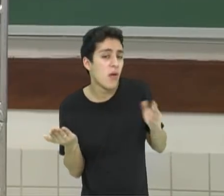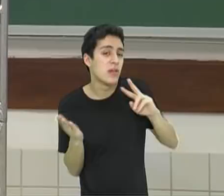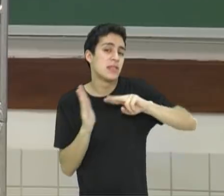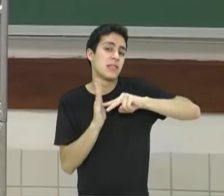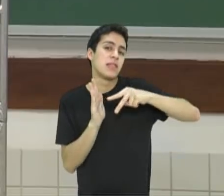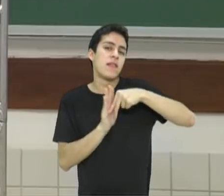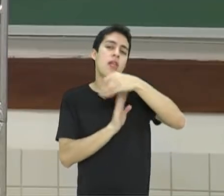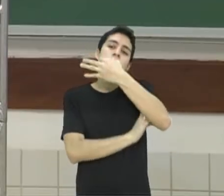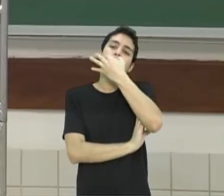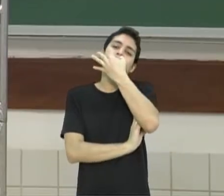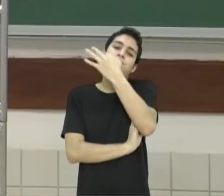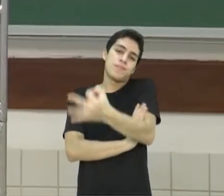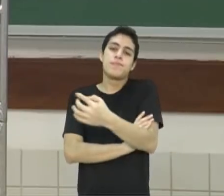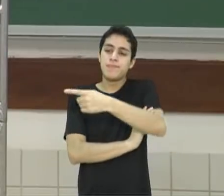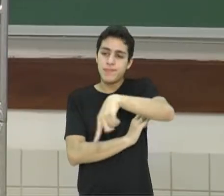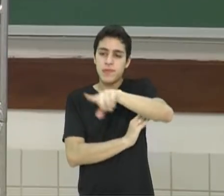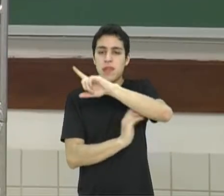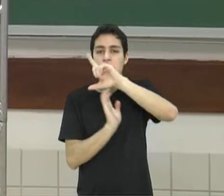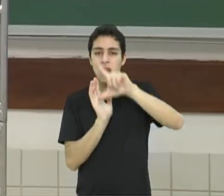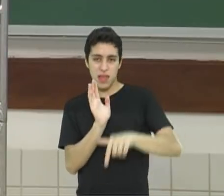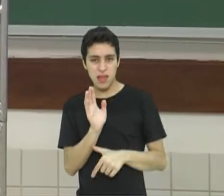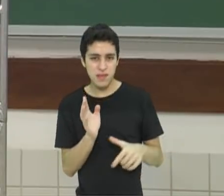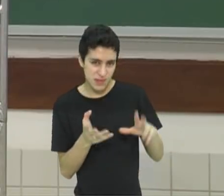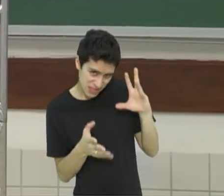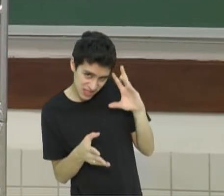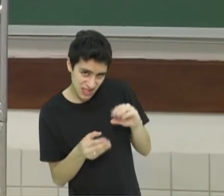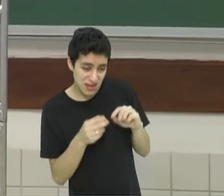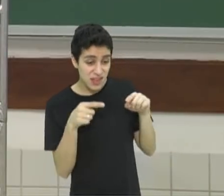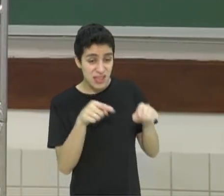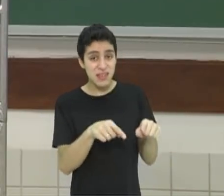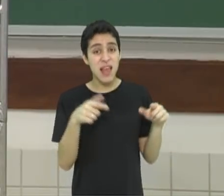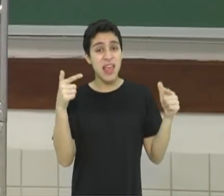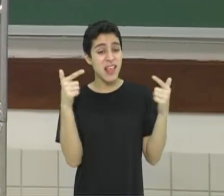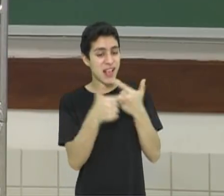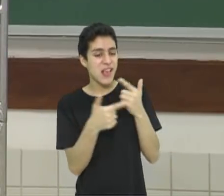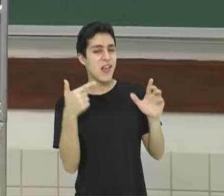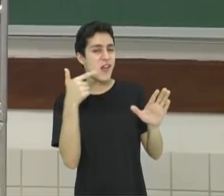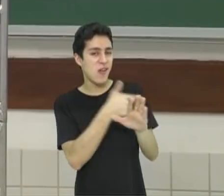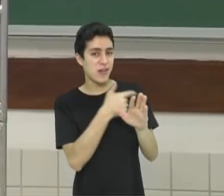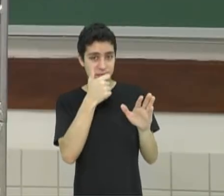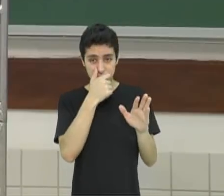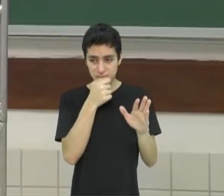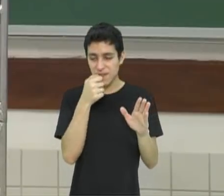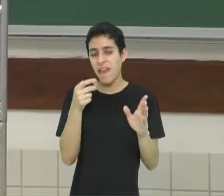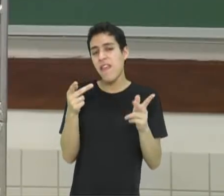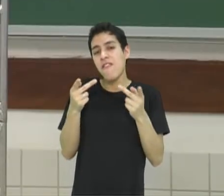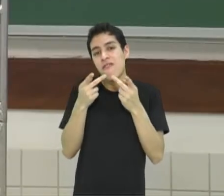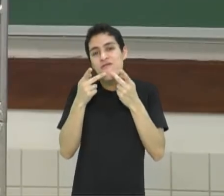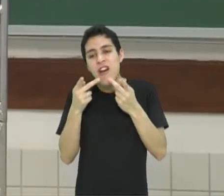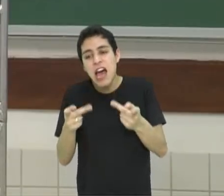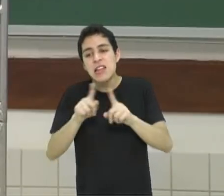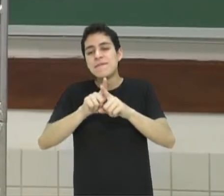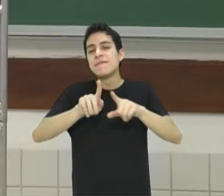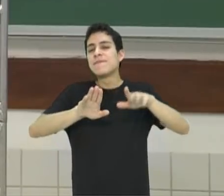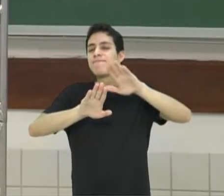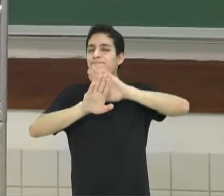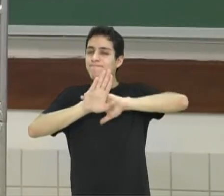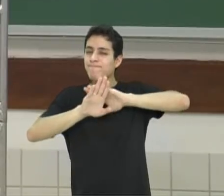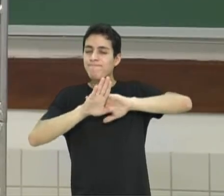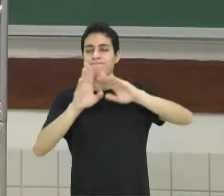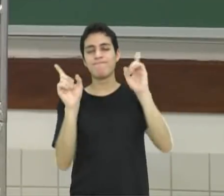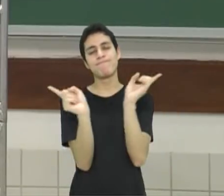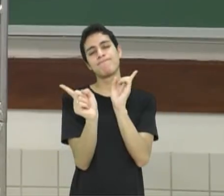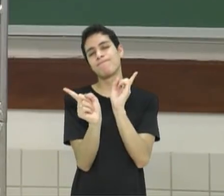te criticando por chegar tarde? Entenderam a ironia? Ironia é quando eu digo uma coisa, mas eu quero dizer ao contrário.